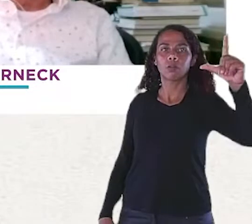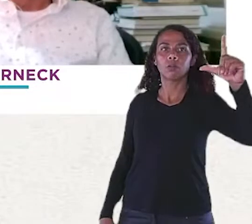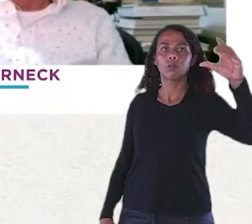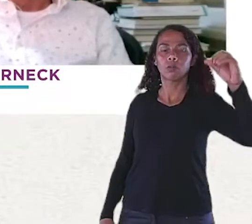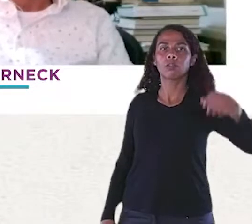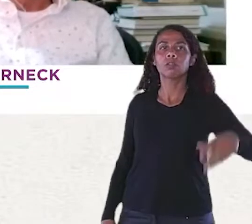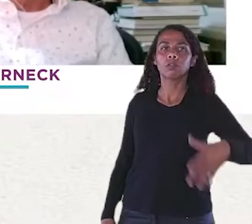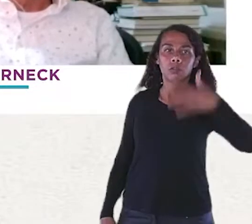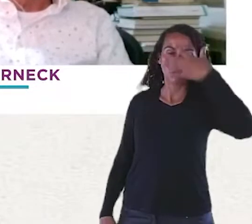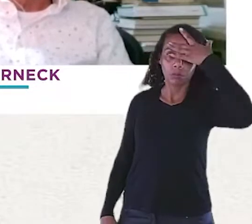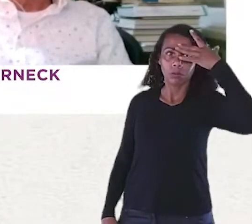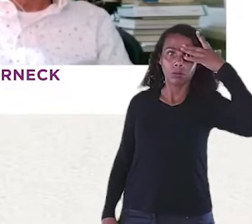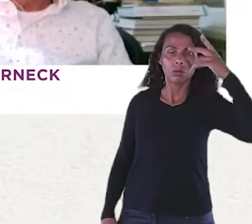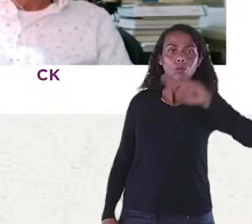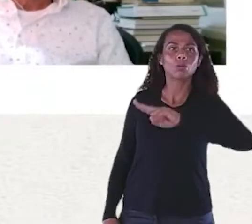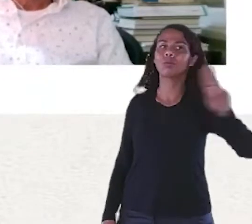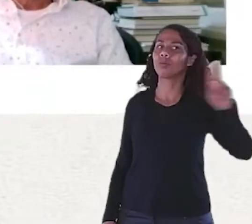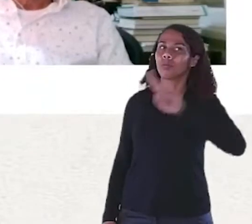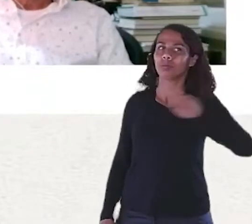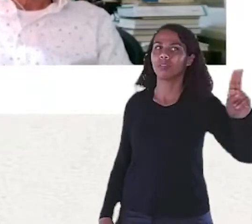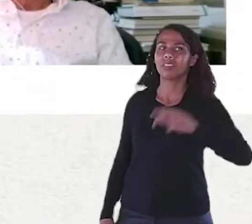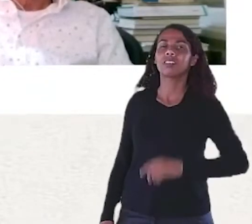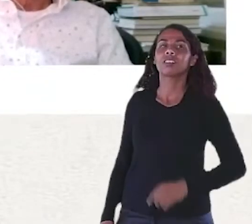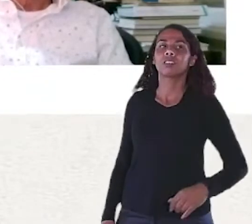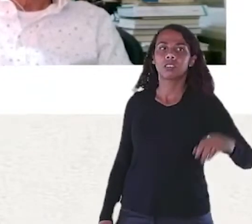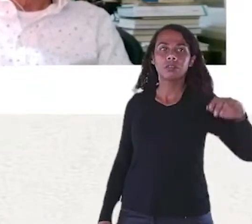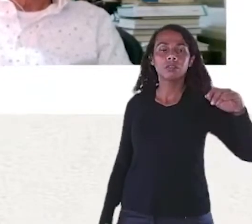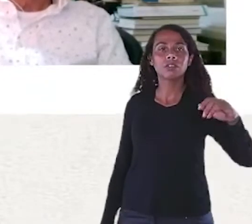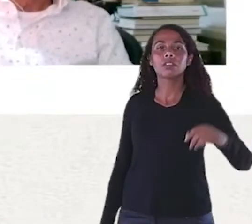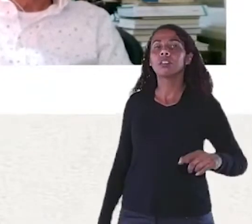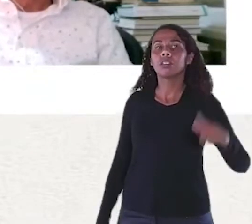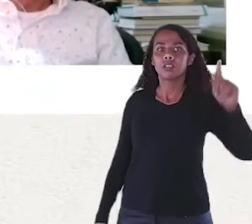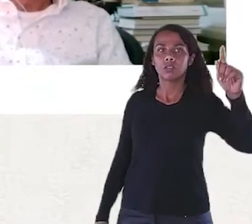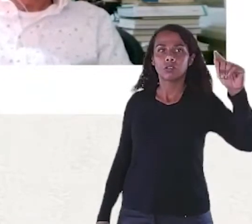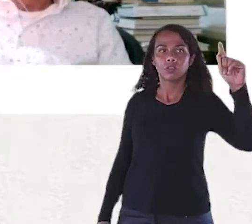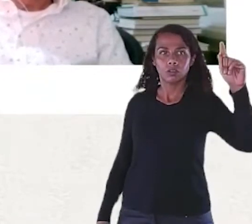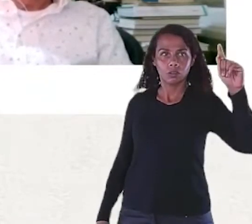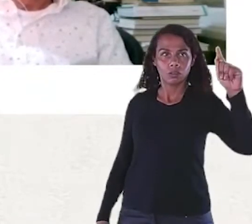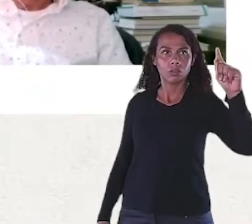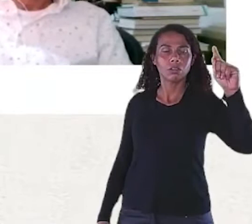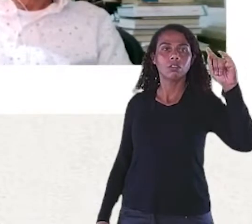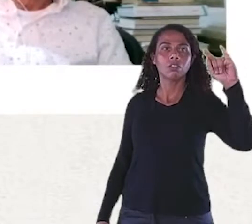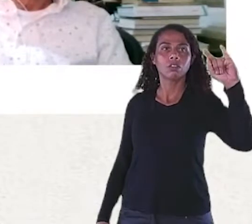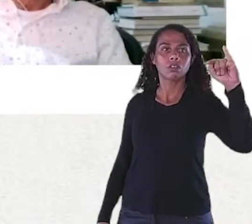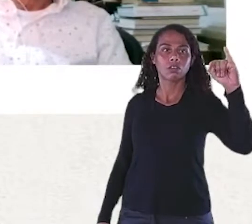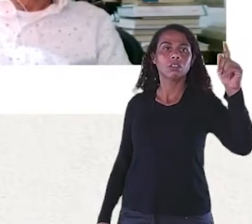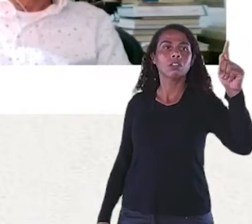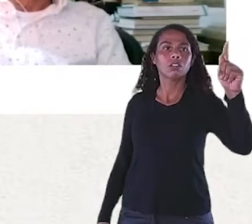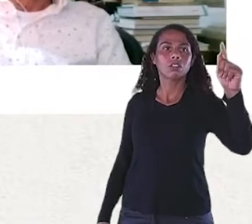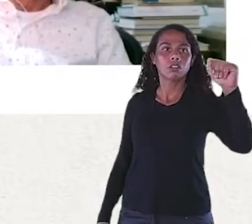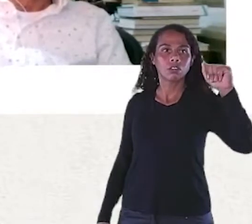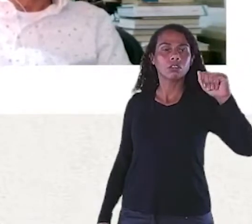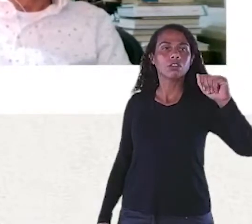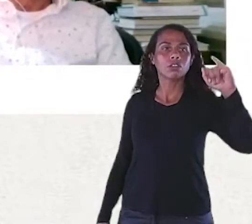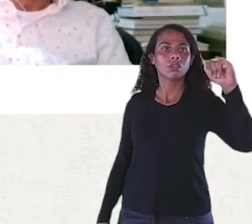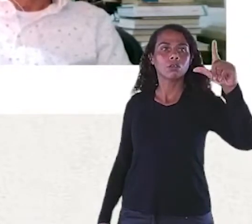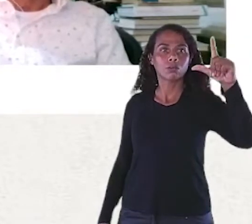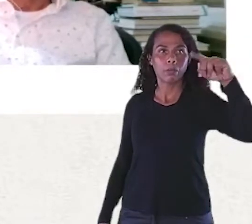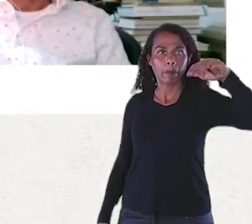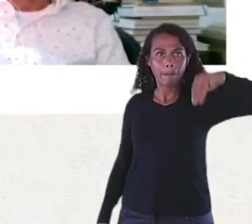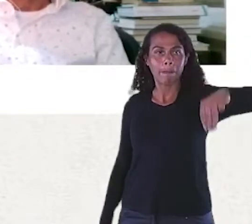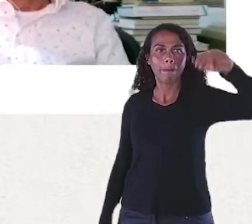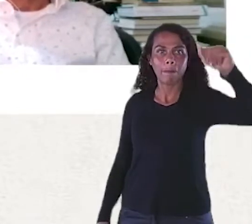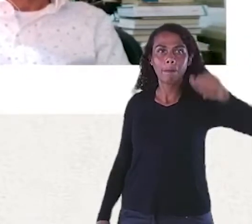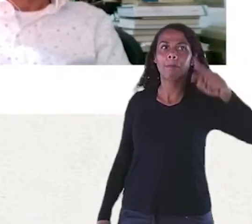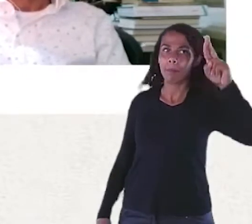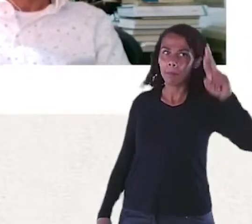em Tiradentes. Gilmar Batista da... Arildo deu xingo, nosso. Arildo xingando, nosso. Cadê você,